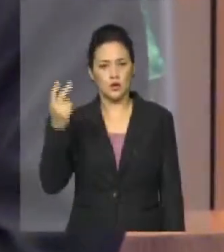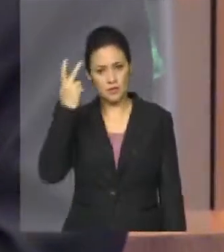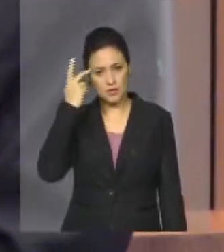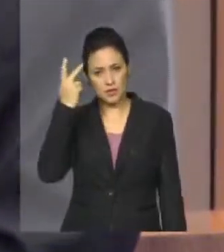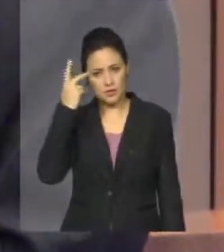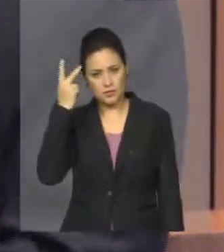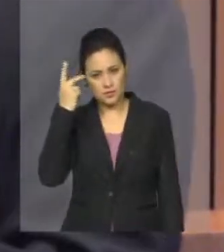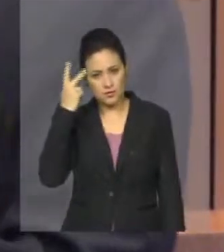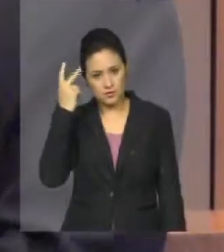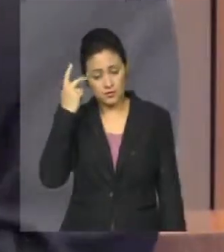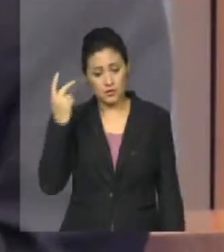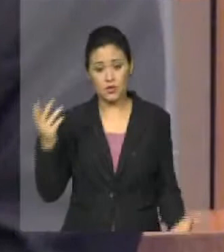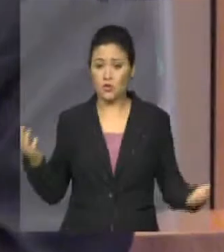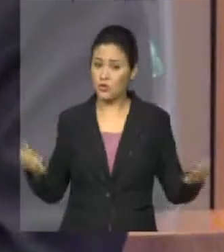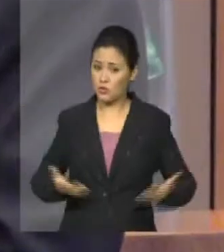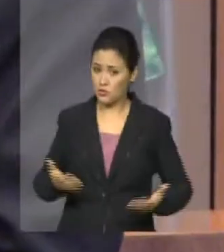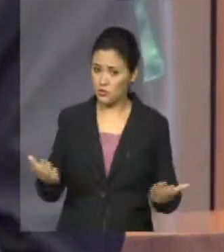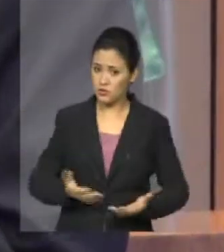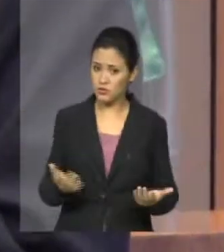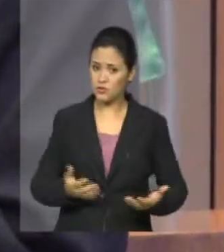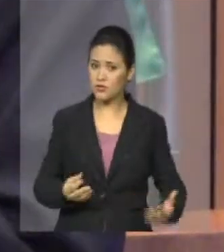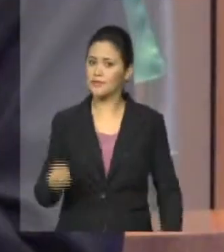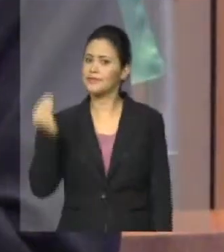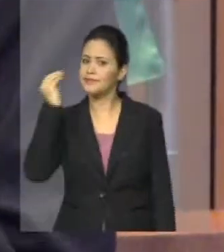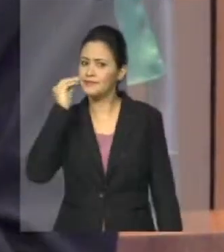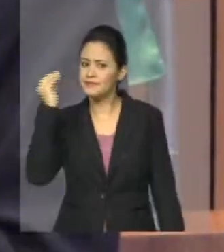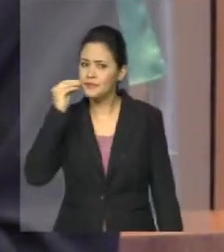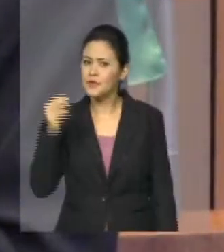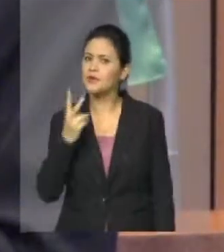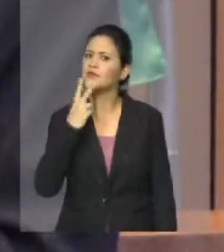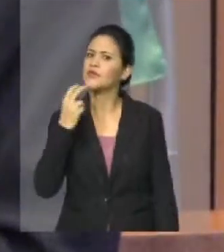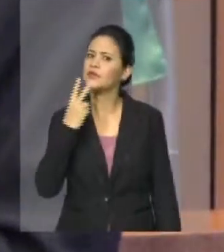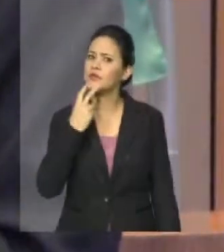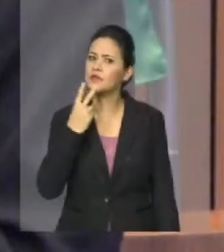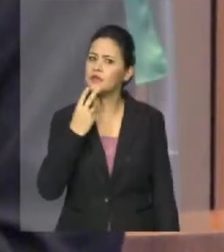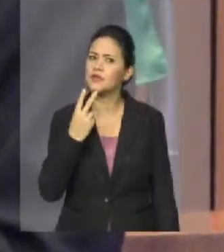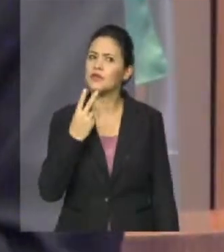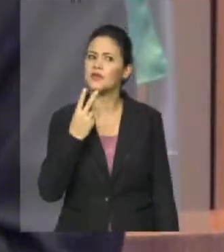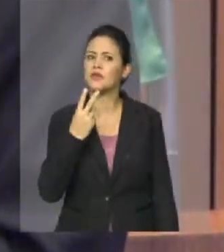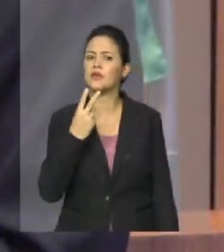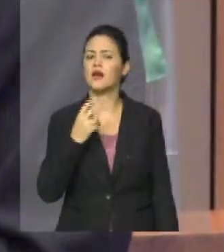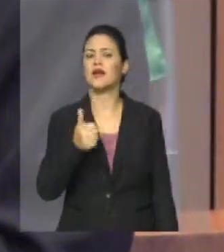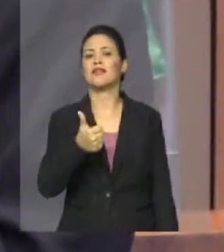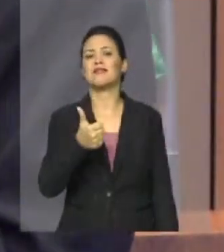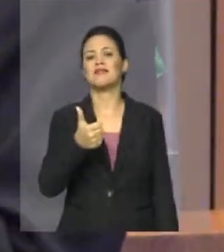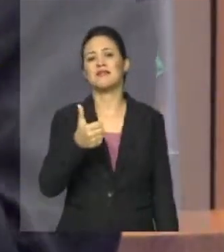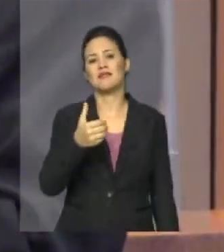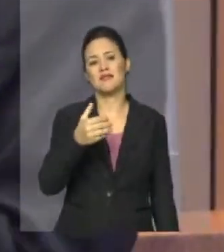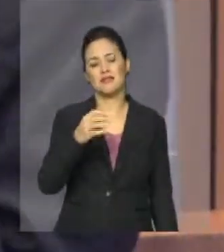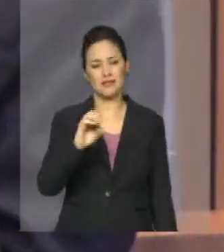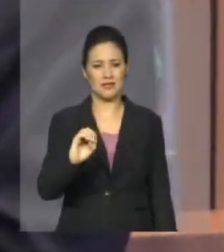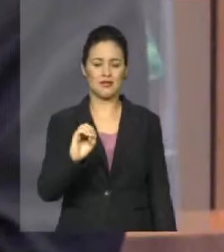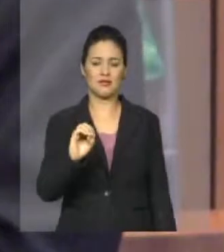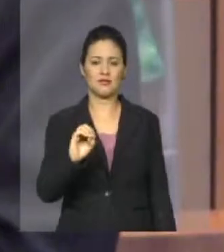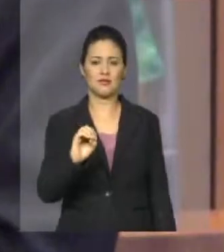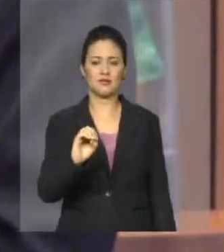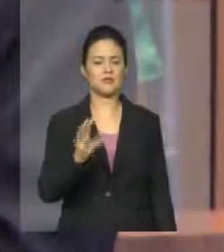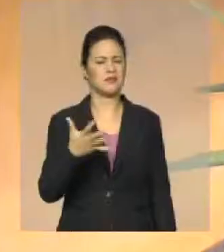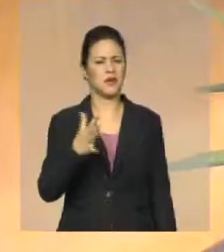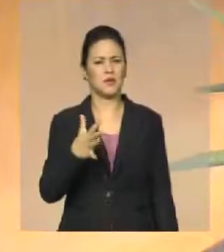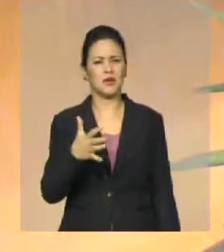Paulo. Hoje a gente vê Vitória do Espírito Santo, a 10ª está entre as